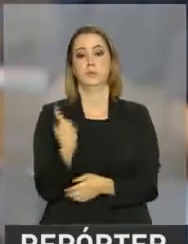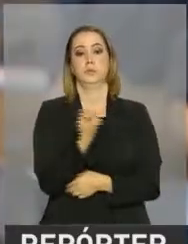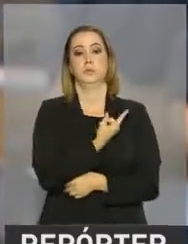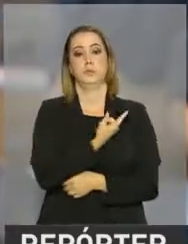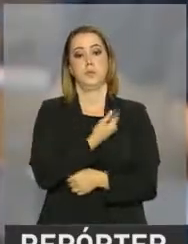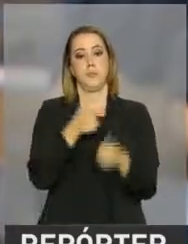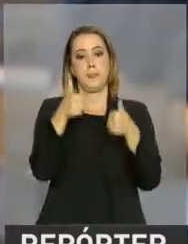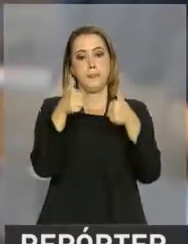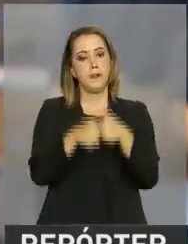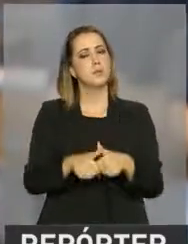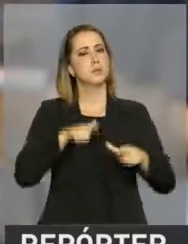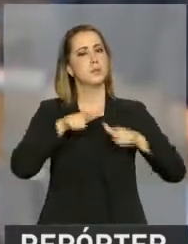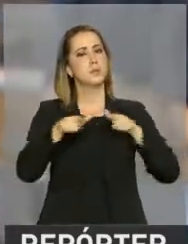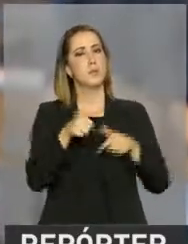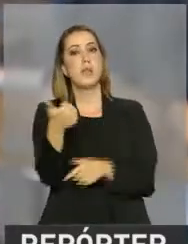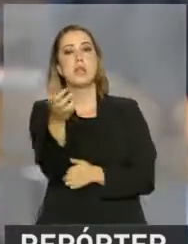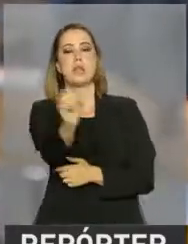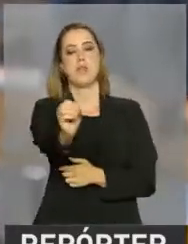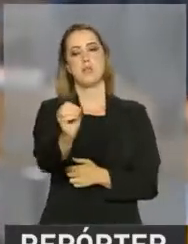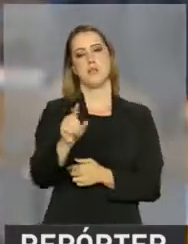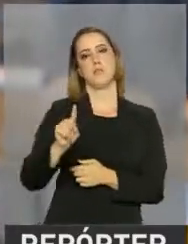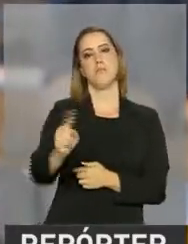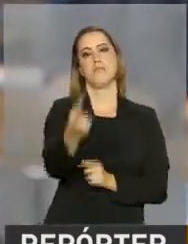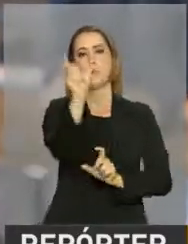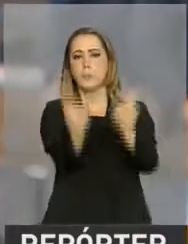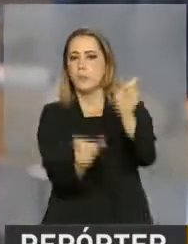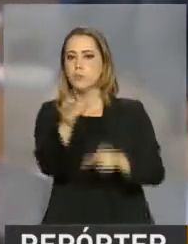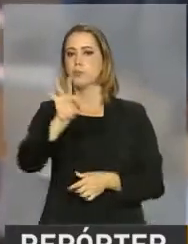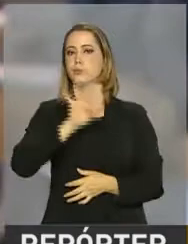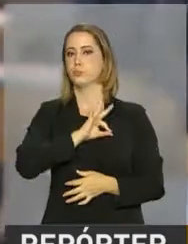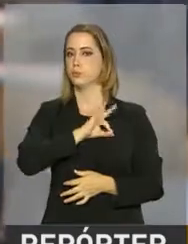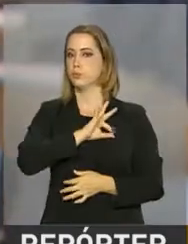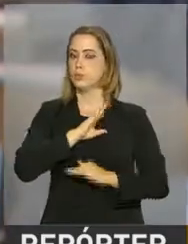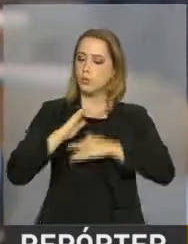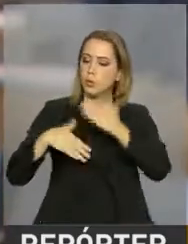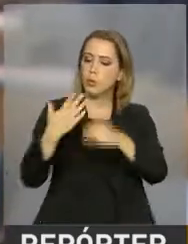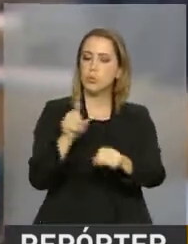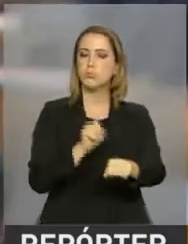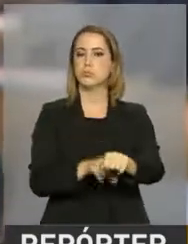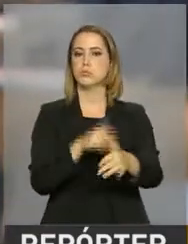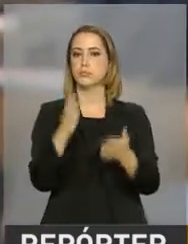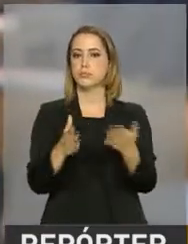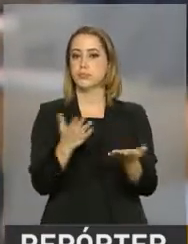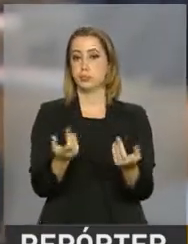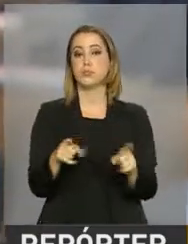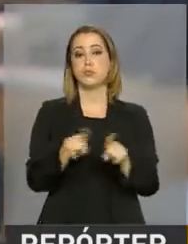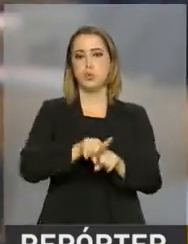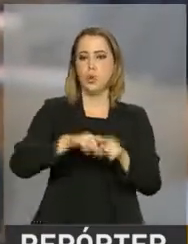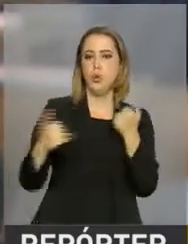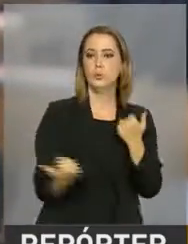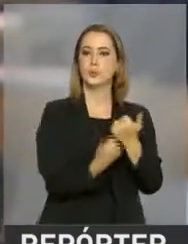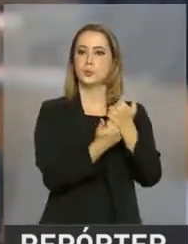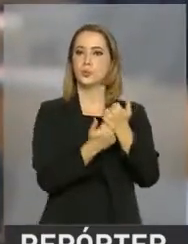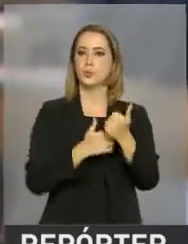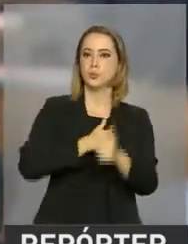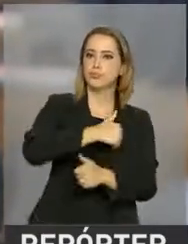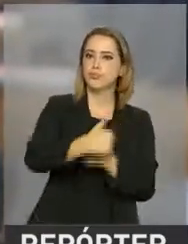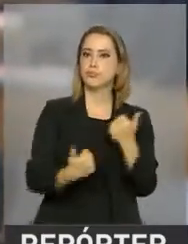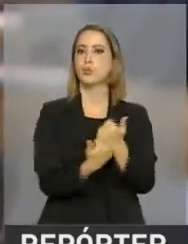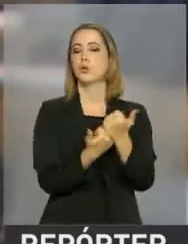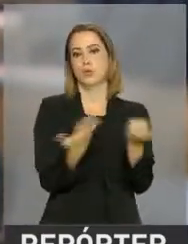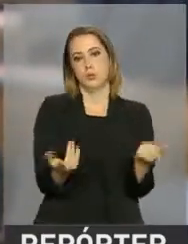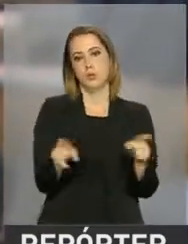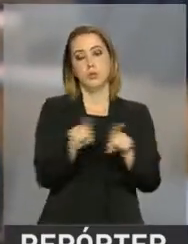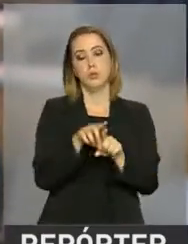estaremos trabalhando com aproximadamente 10 mil policiais durante todo esse período em serviço de escala, né? Muitos policiais que trabalham no